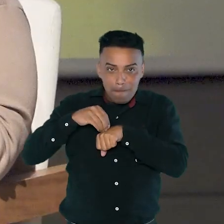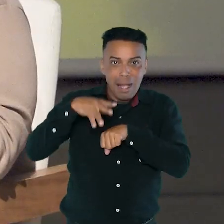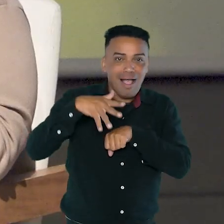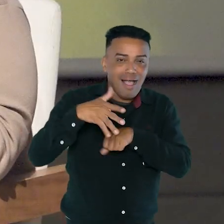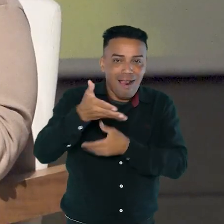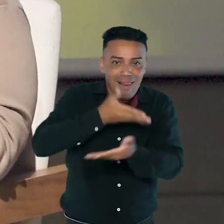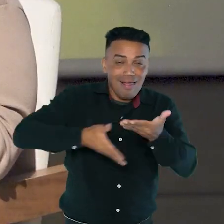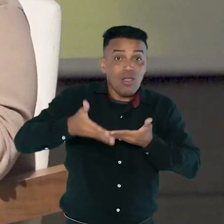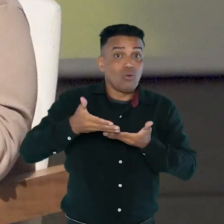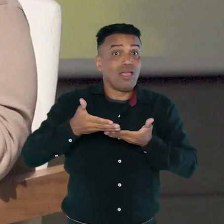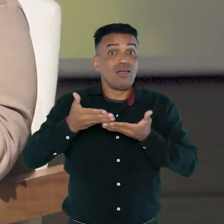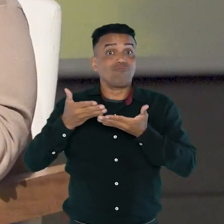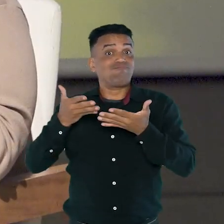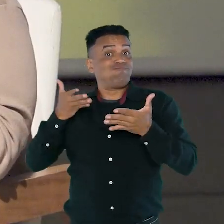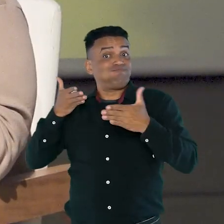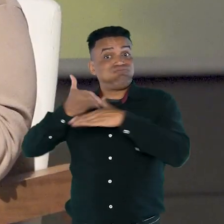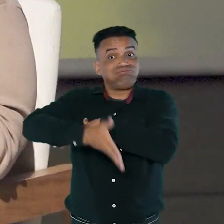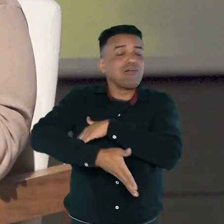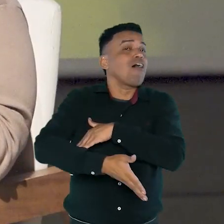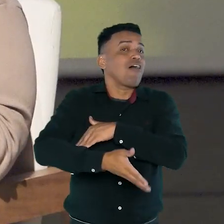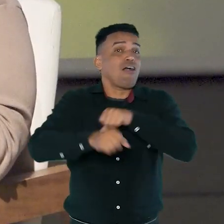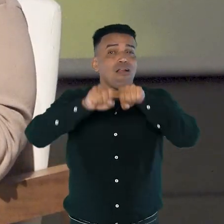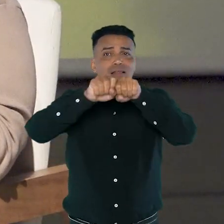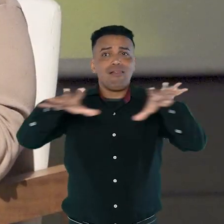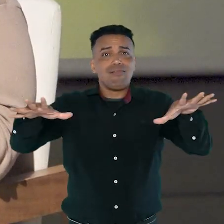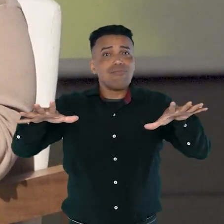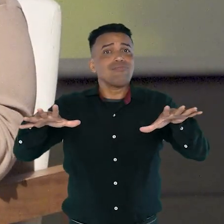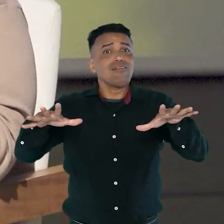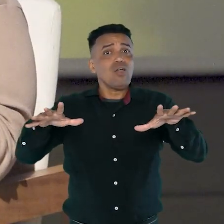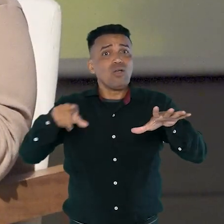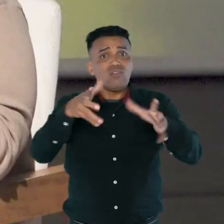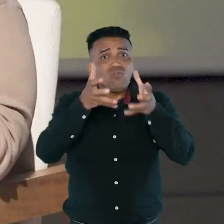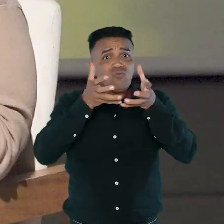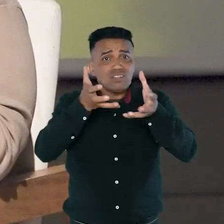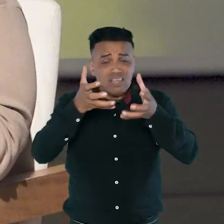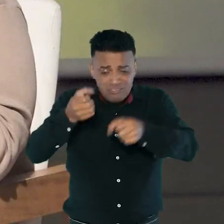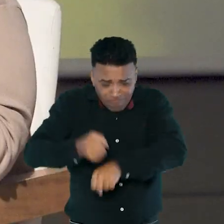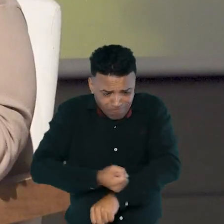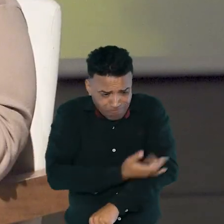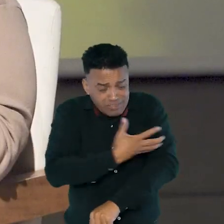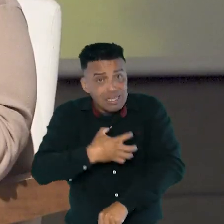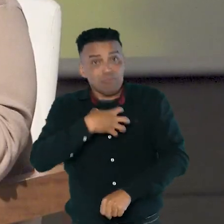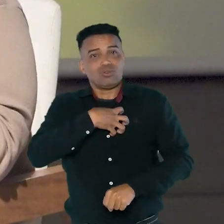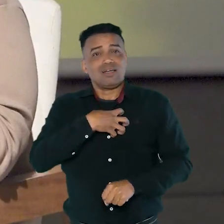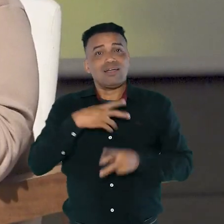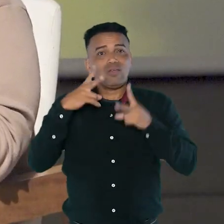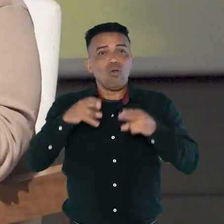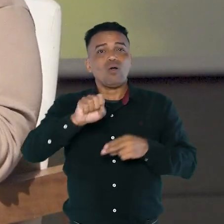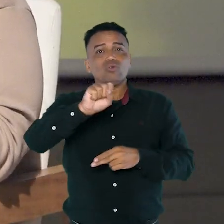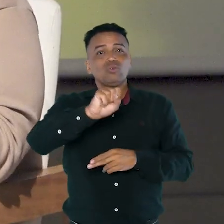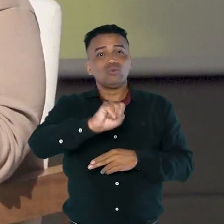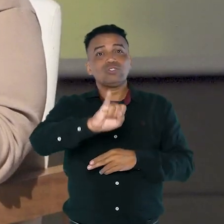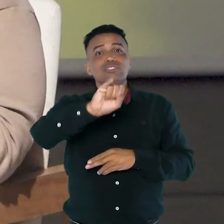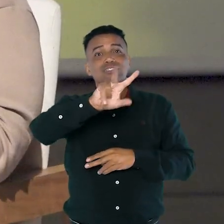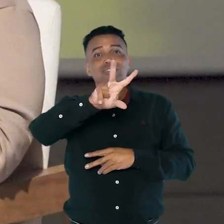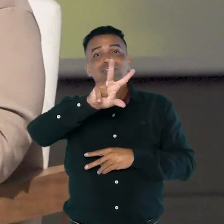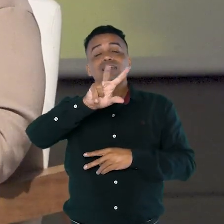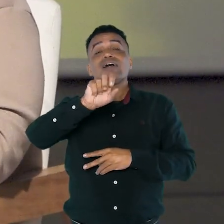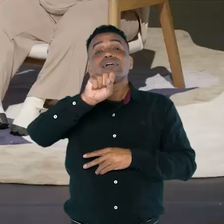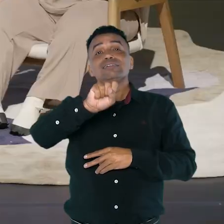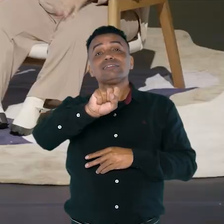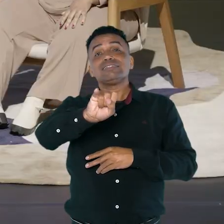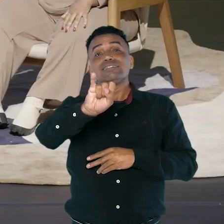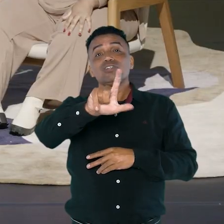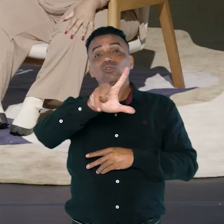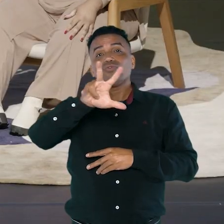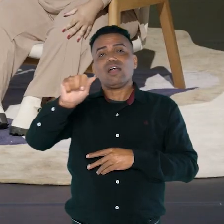Eu quero atravessar, eu quero arrancar pedaços de vocês, como disse Silvia Davini.